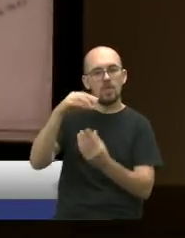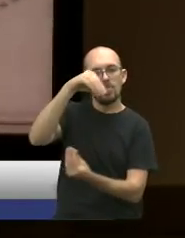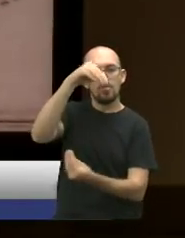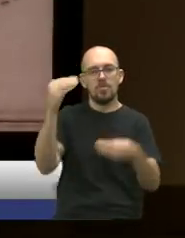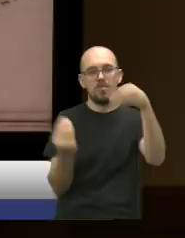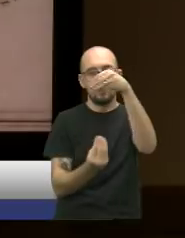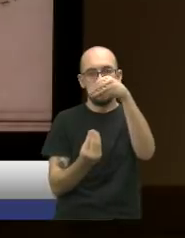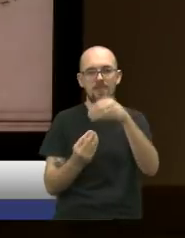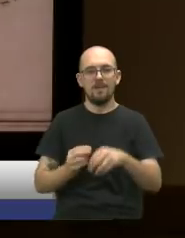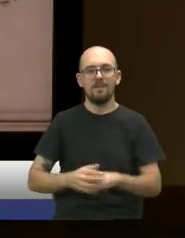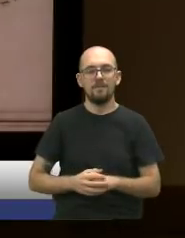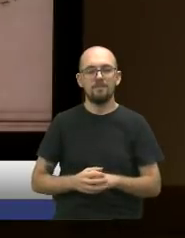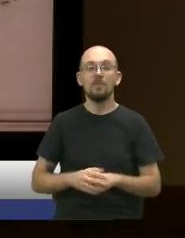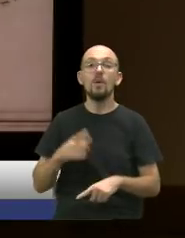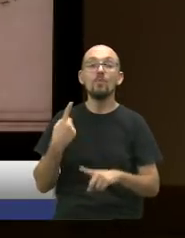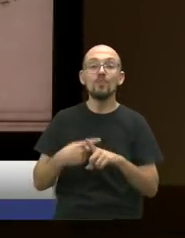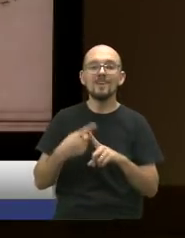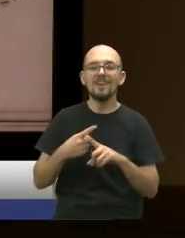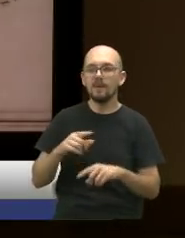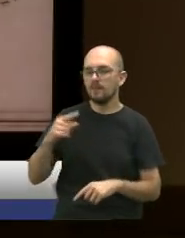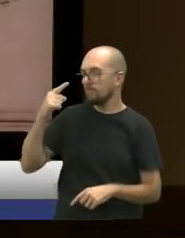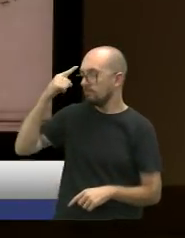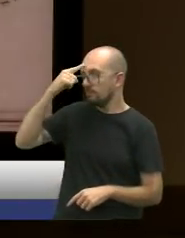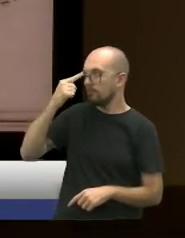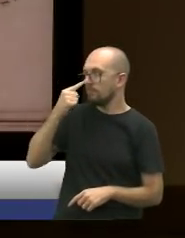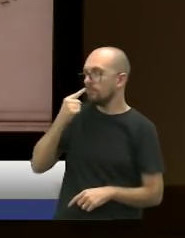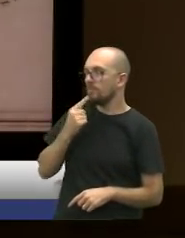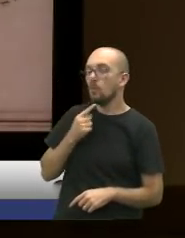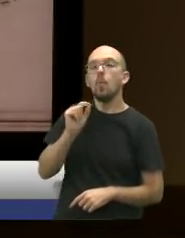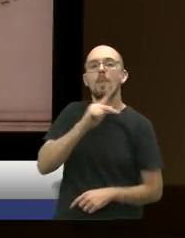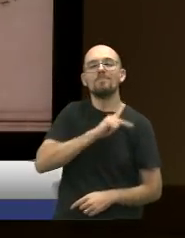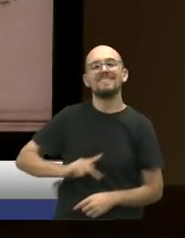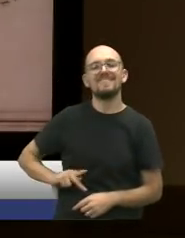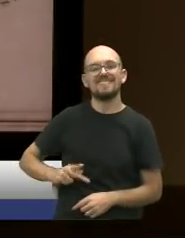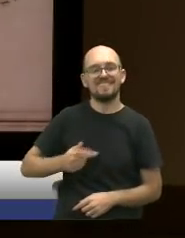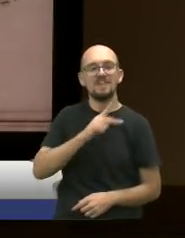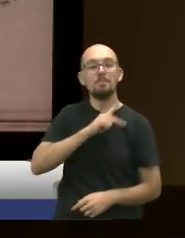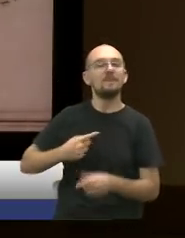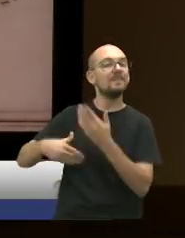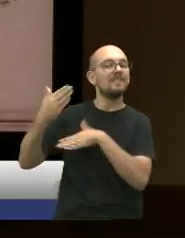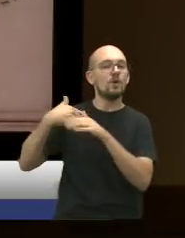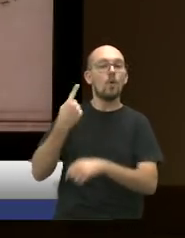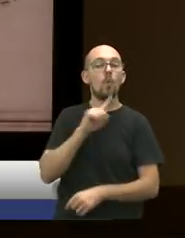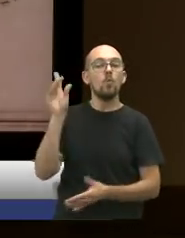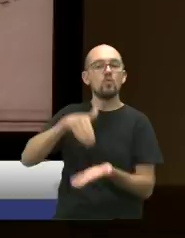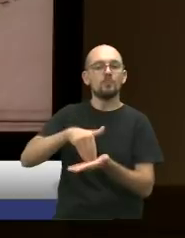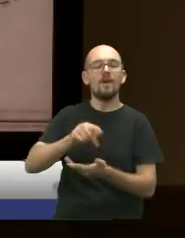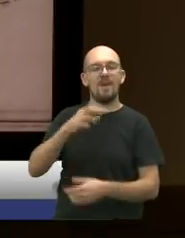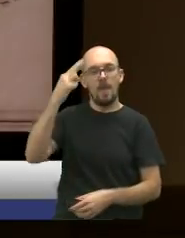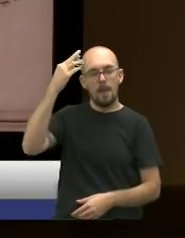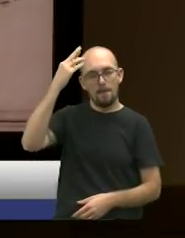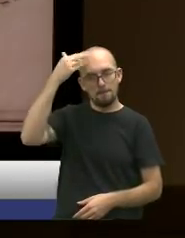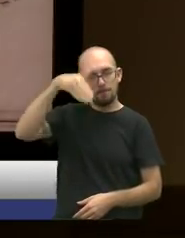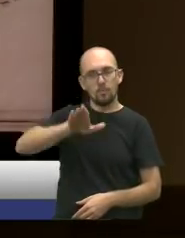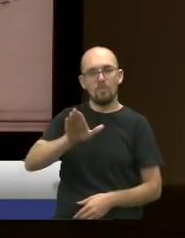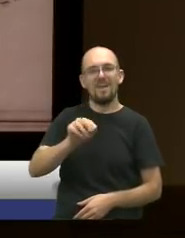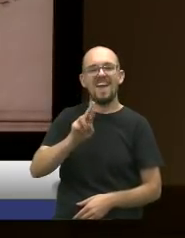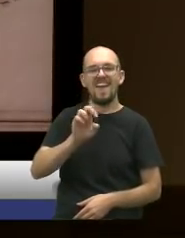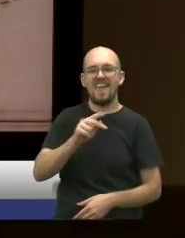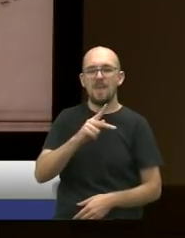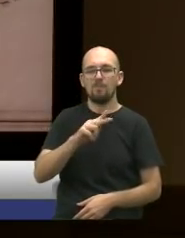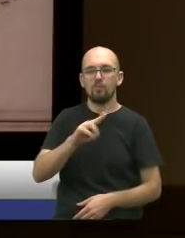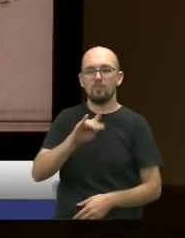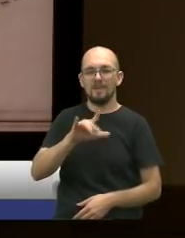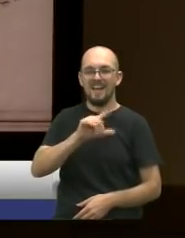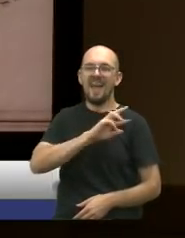baixo, para encaixar a face do presidente, o último presidente da chamada República Velha, o presidente que tinha um lema de governar e